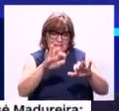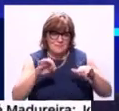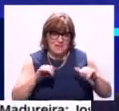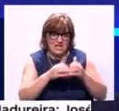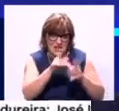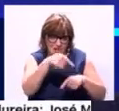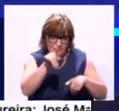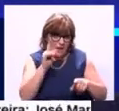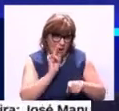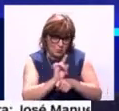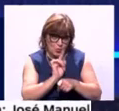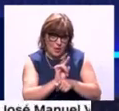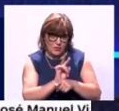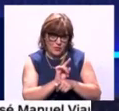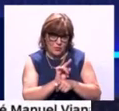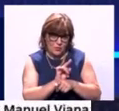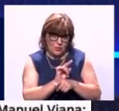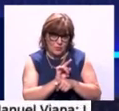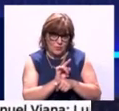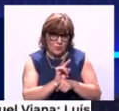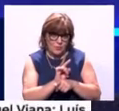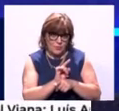não?